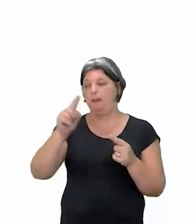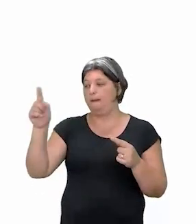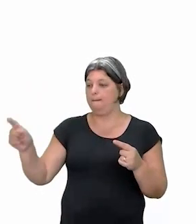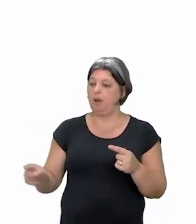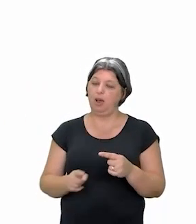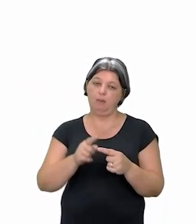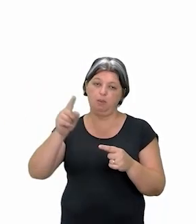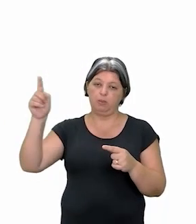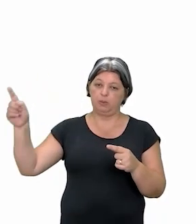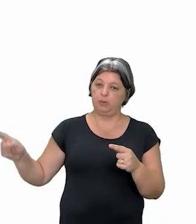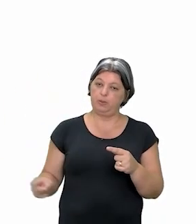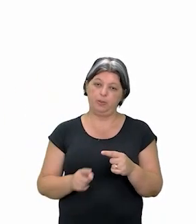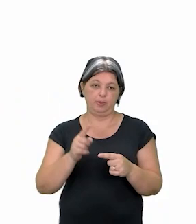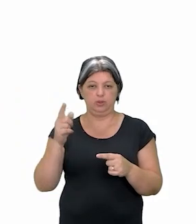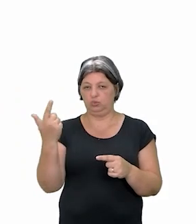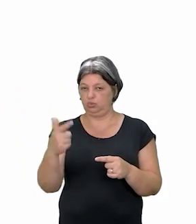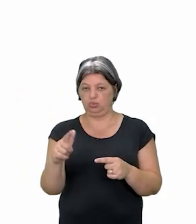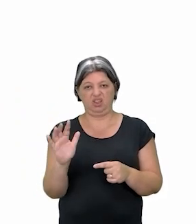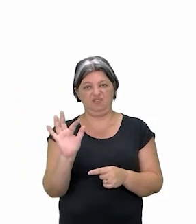que não vai ter fim mesmo.